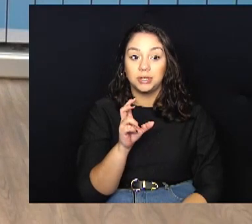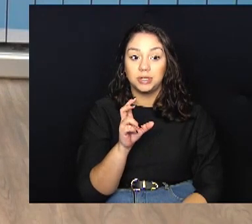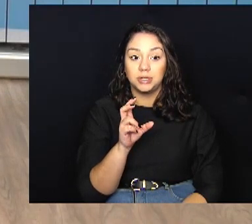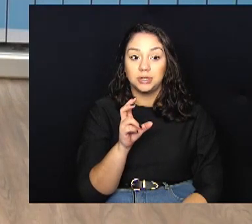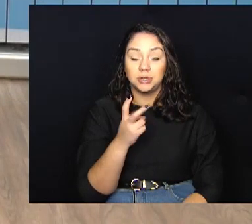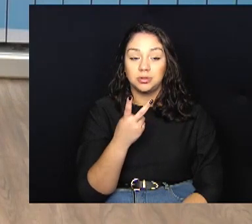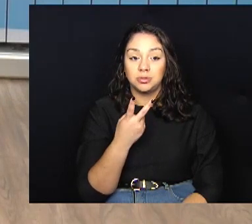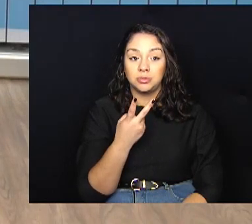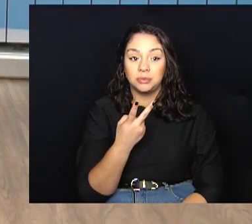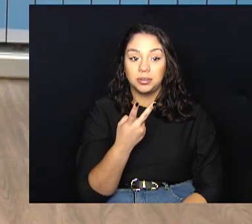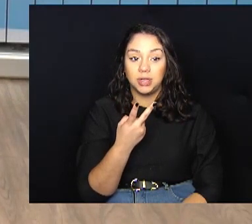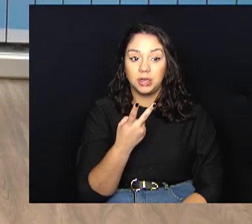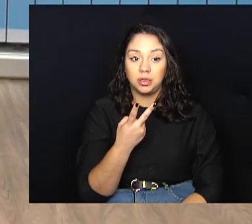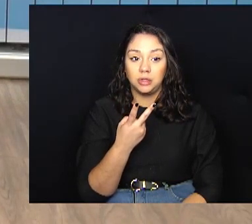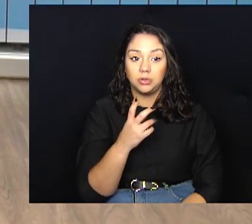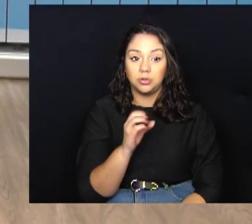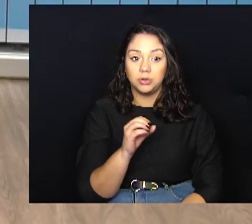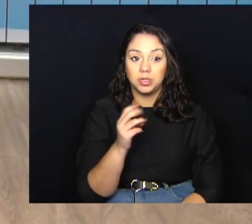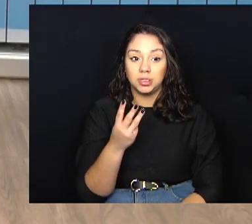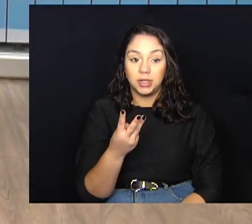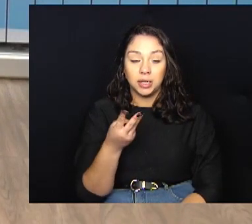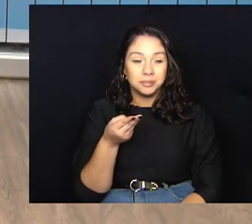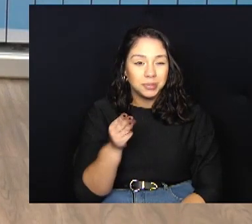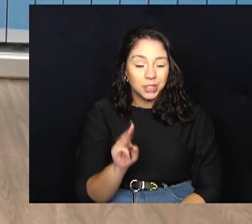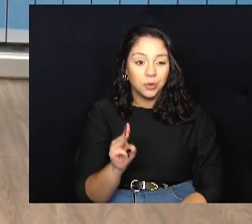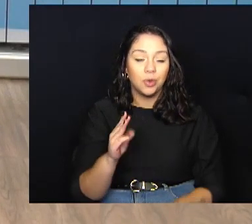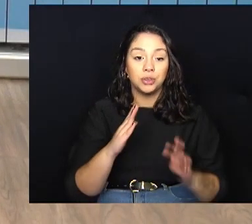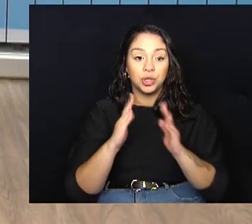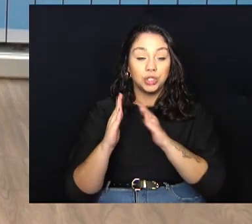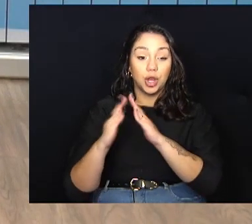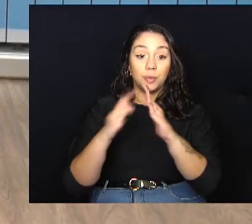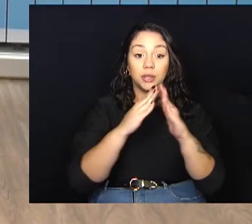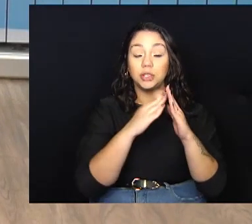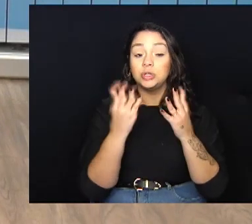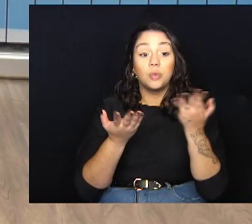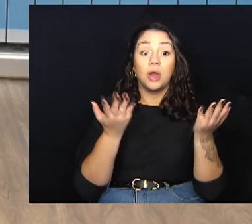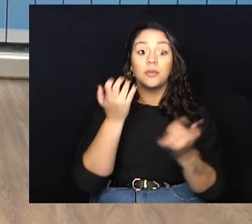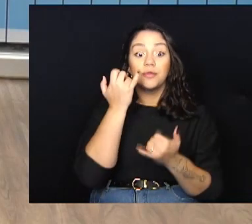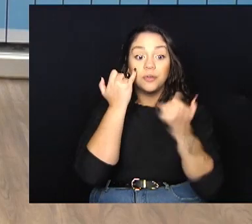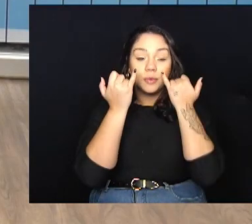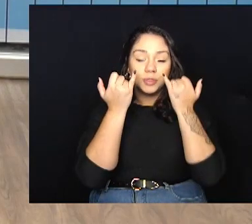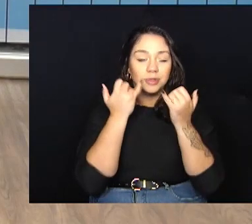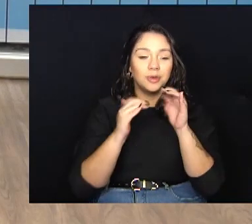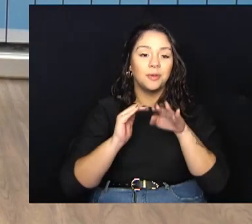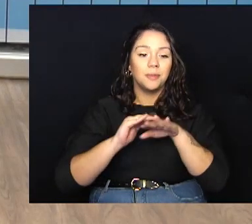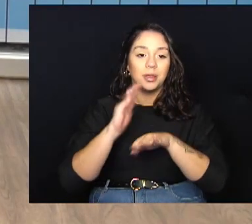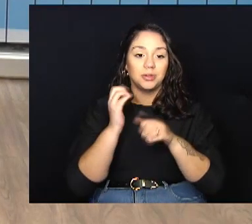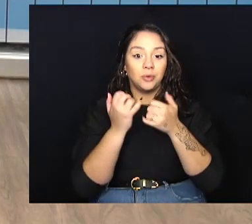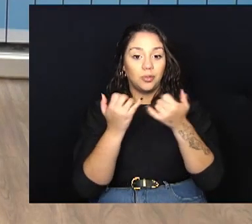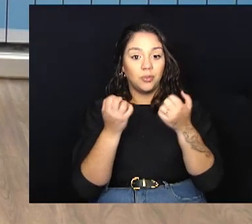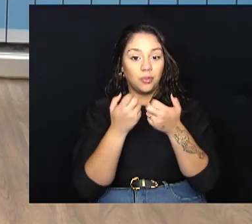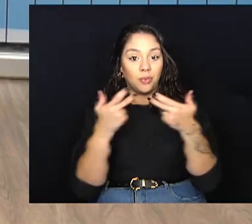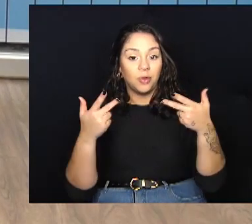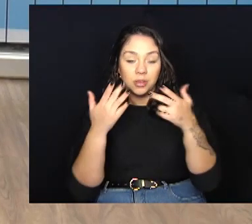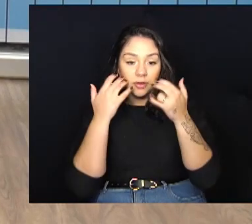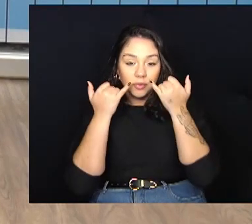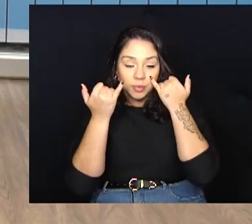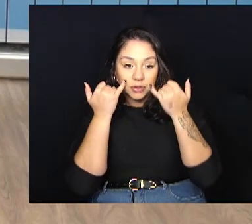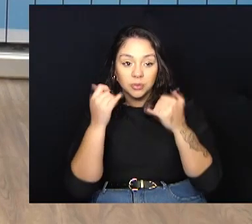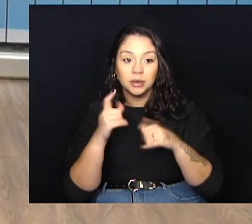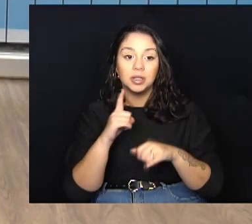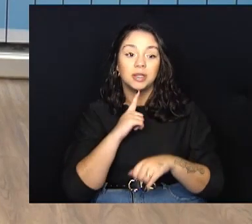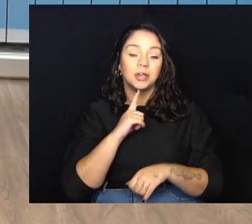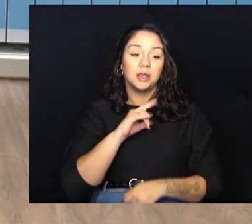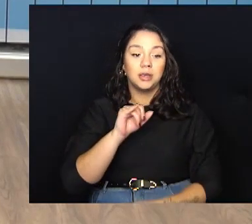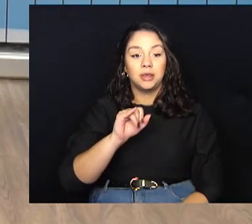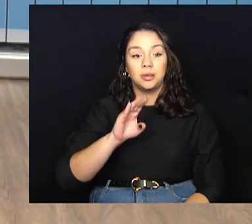milhões de habitantes e o que fazer com essa informação Tem mais informações que foram passadas através do